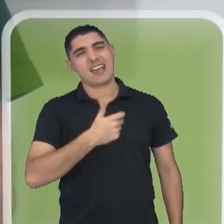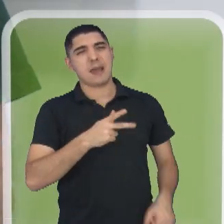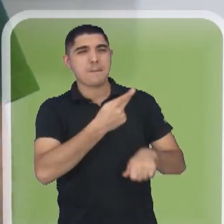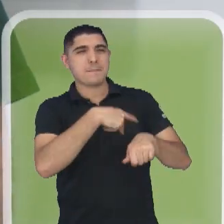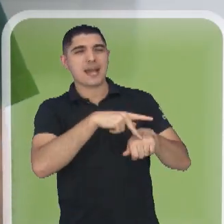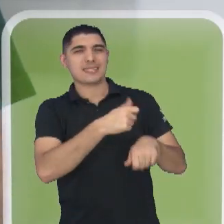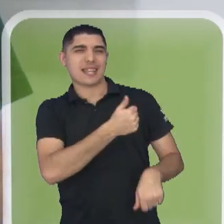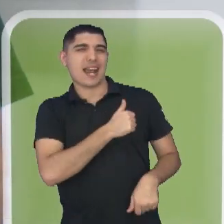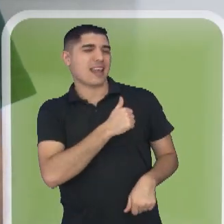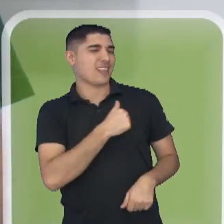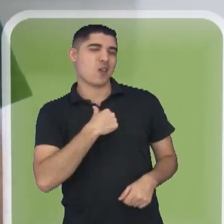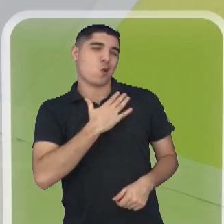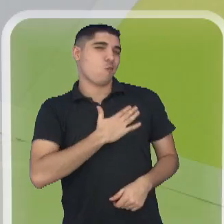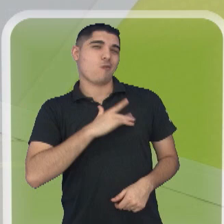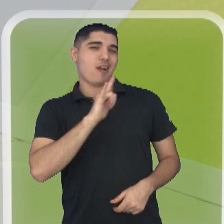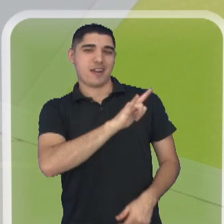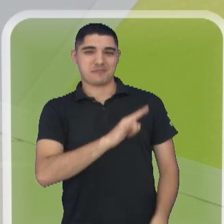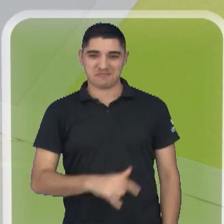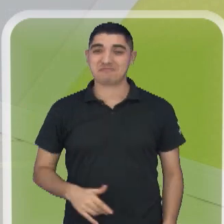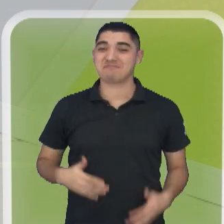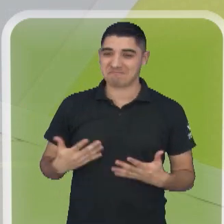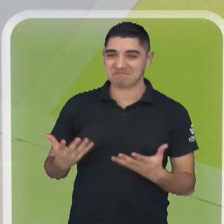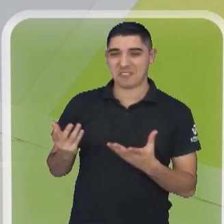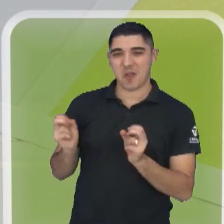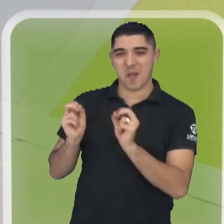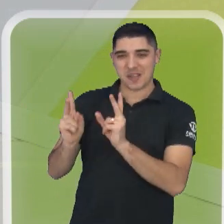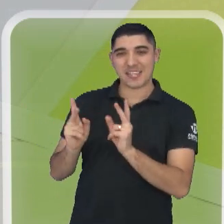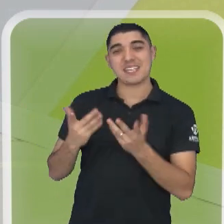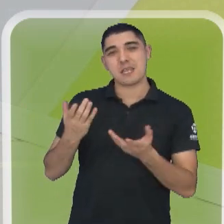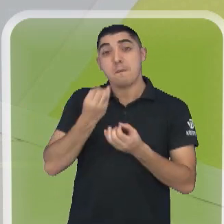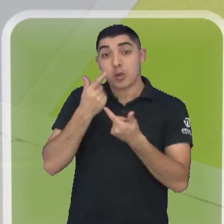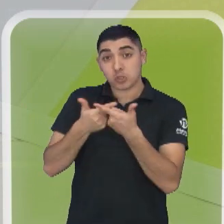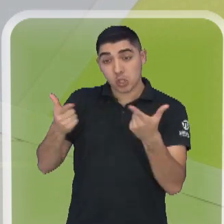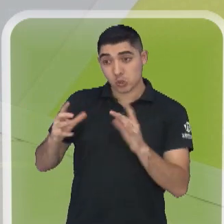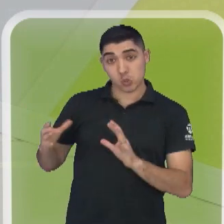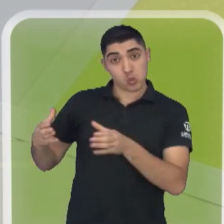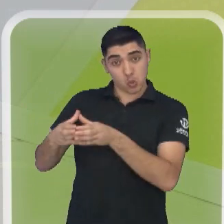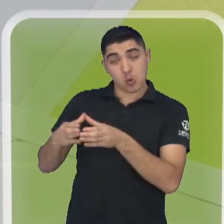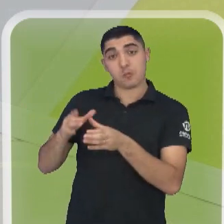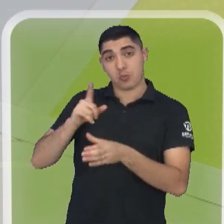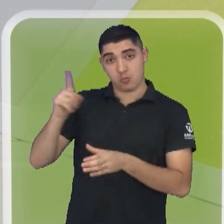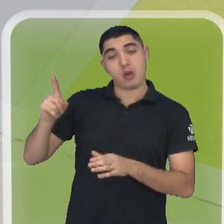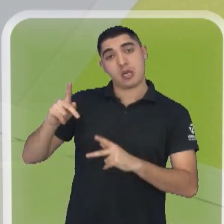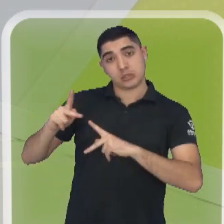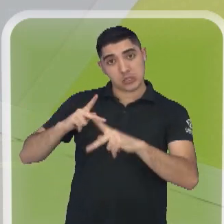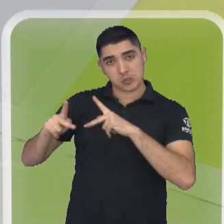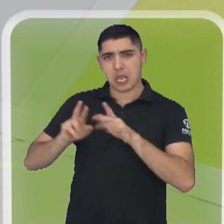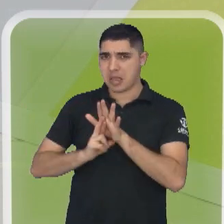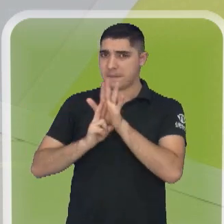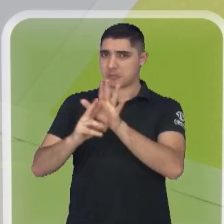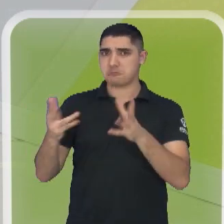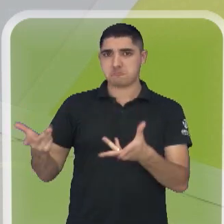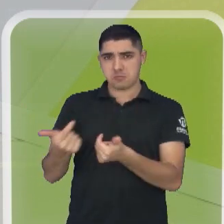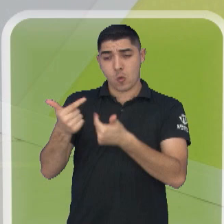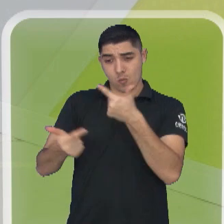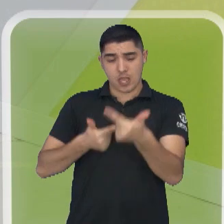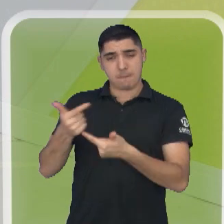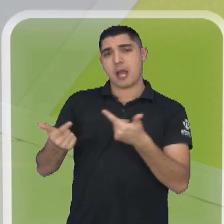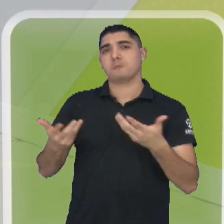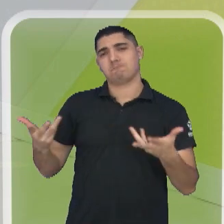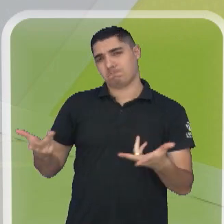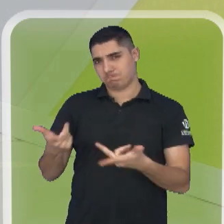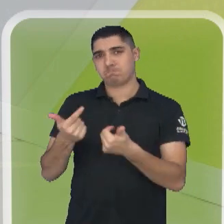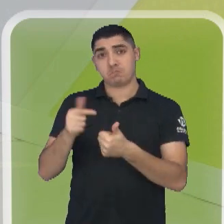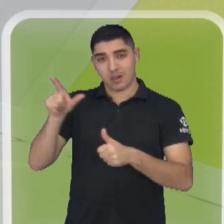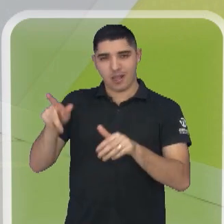cultura canadense é comigo mesmo. Então tá bom. Sorte para a equipe joseense, representada também, e um trabalho fantástico feito